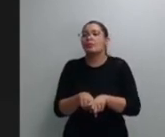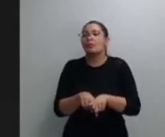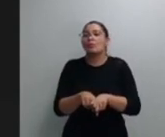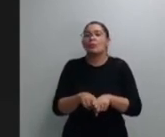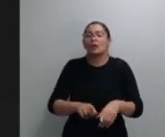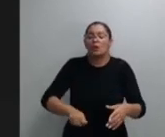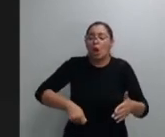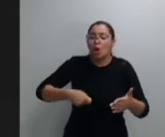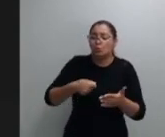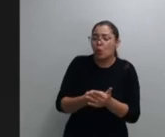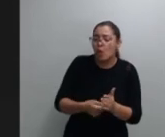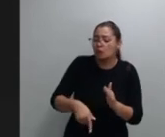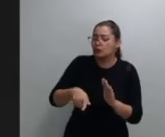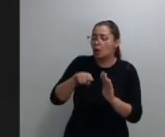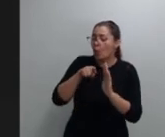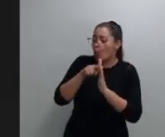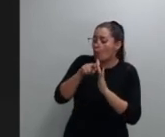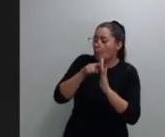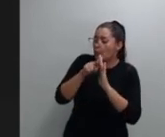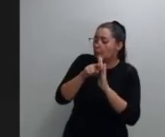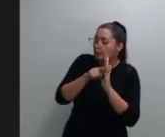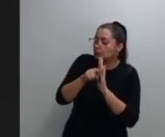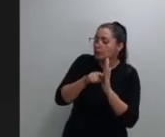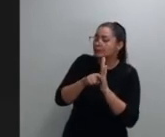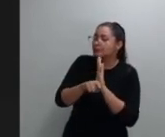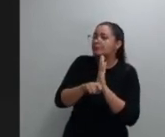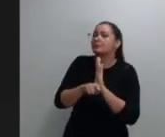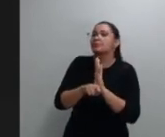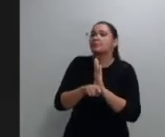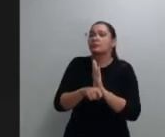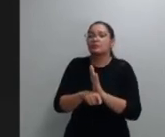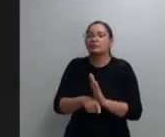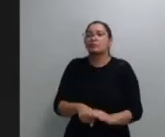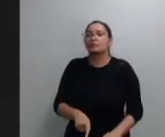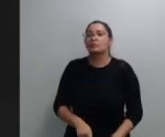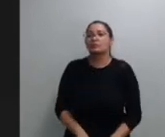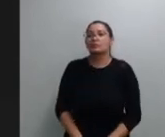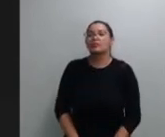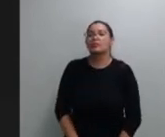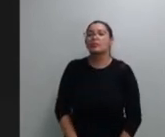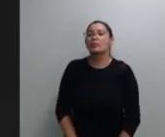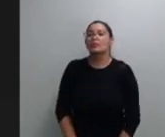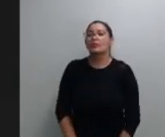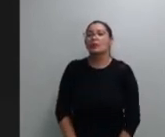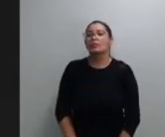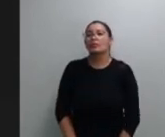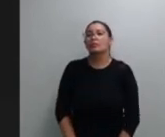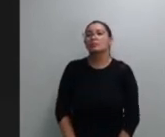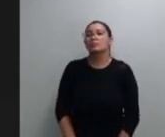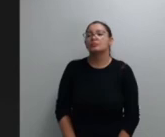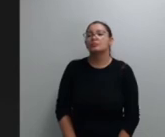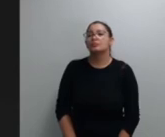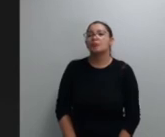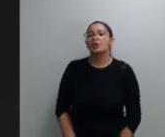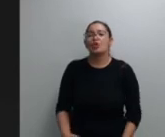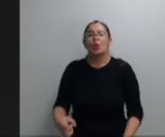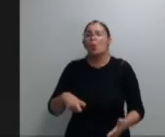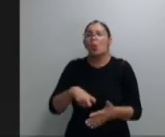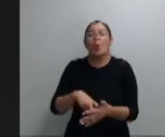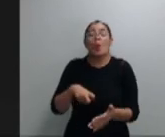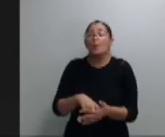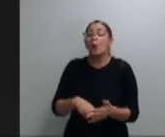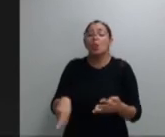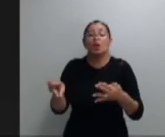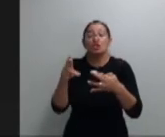a revisão das sanções ou até mesmo a paralisação de alguma de alguma pena que esteja em curso de